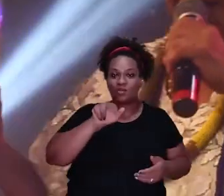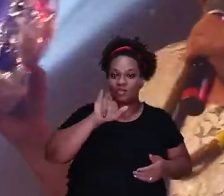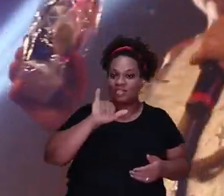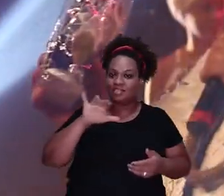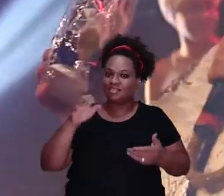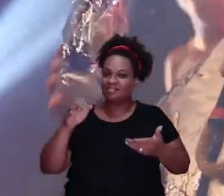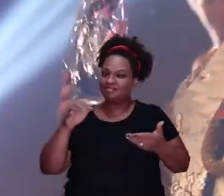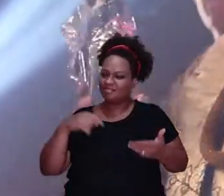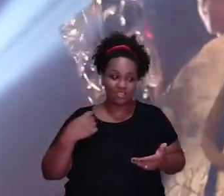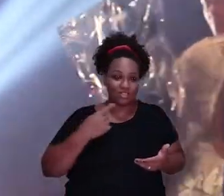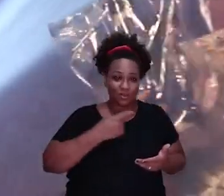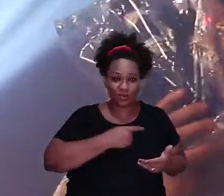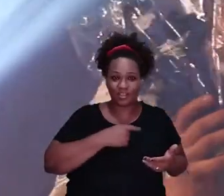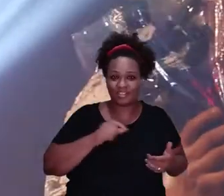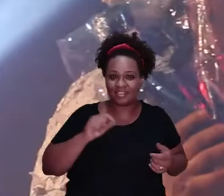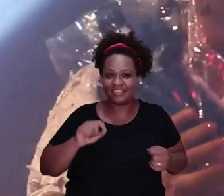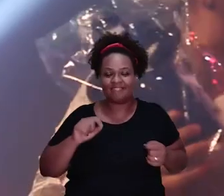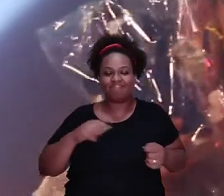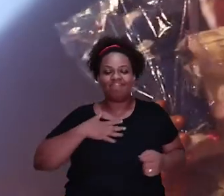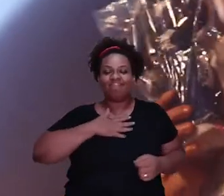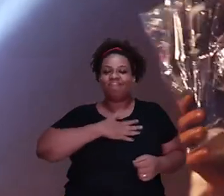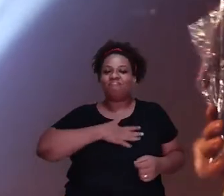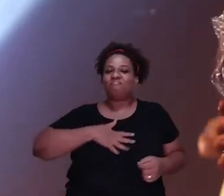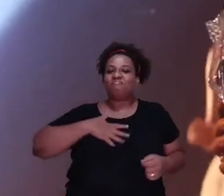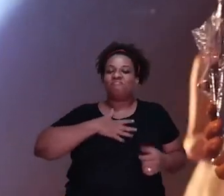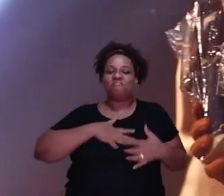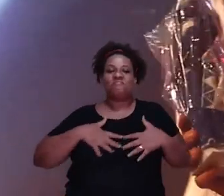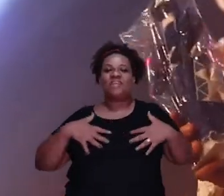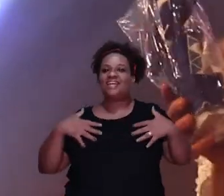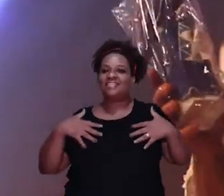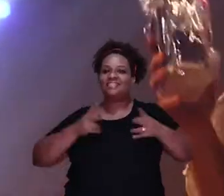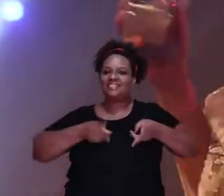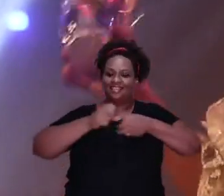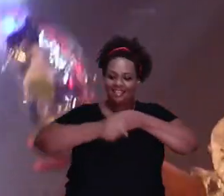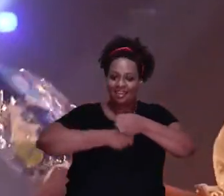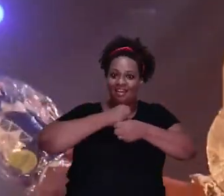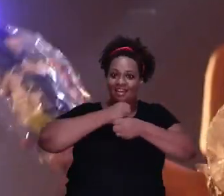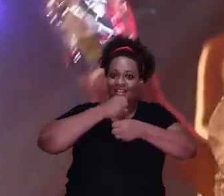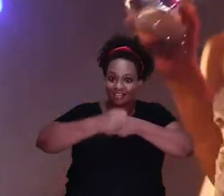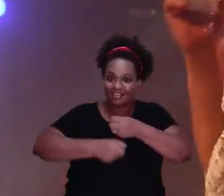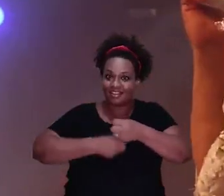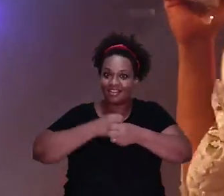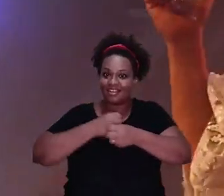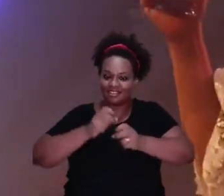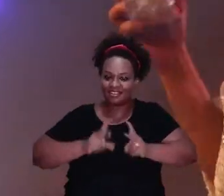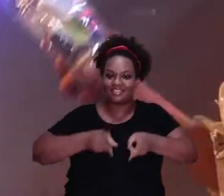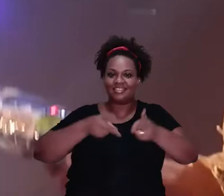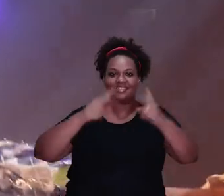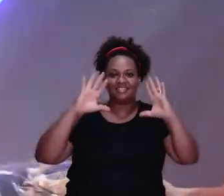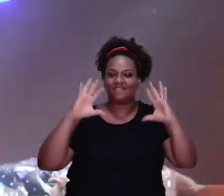é pra gente é um prazer enorme todo Ando